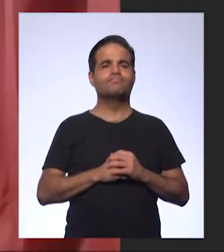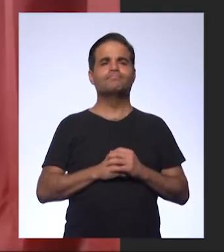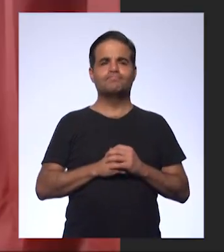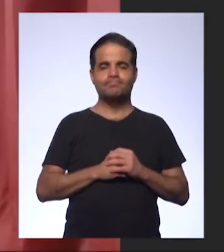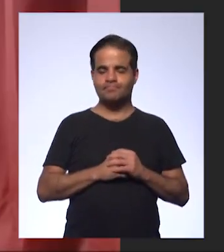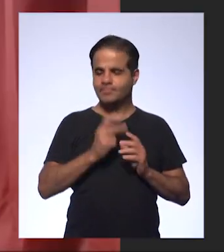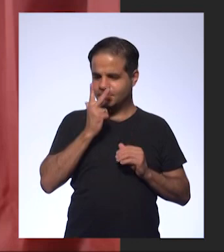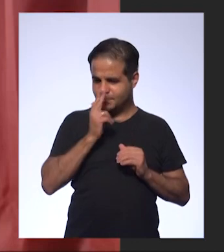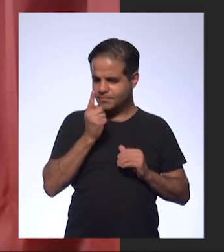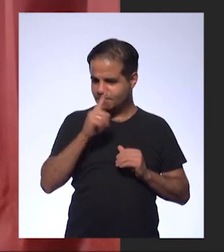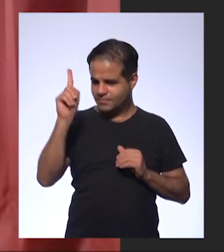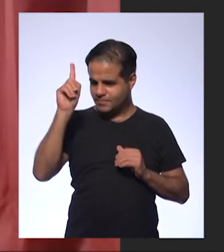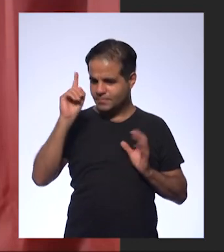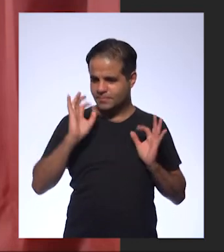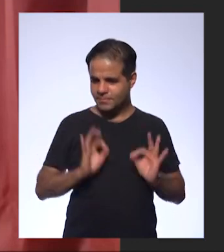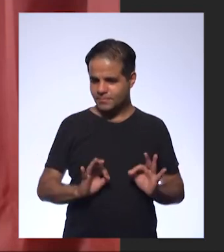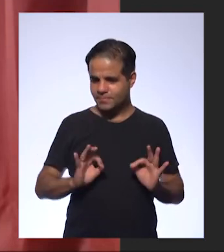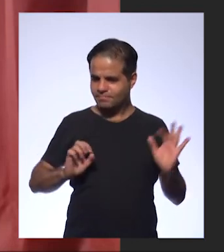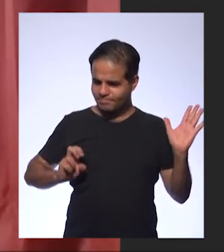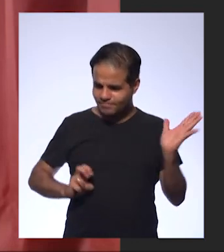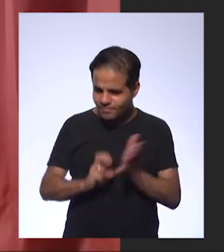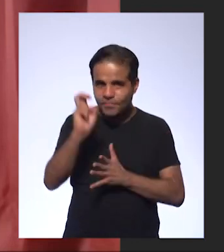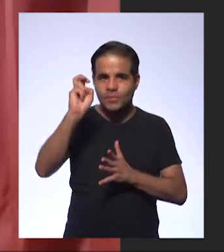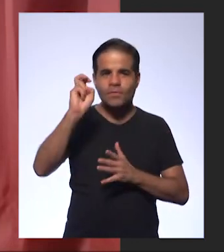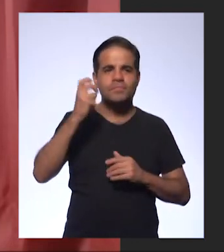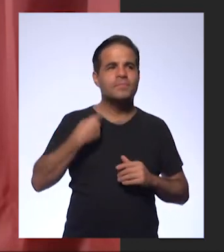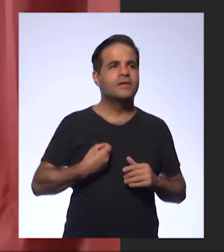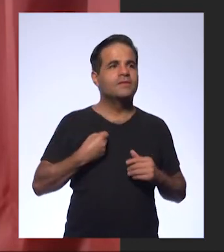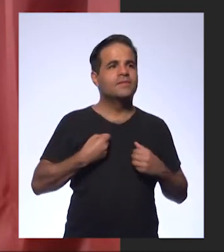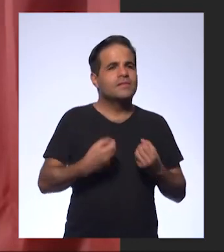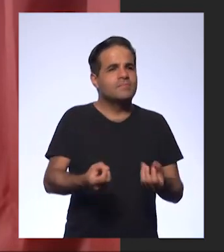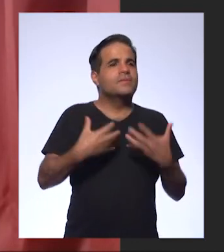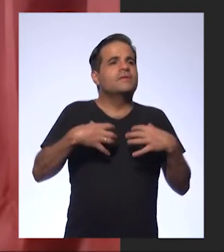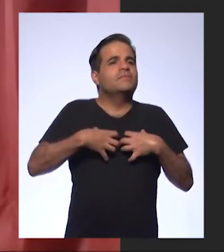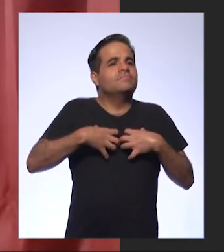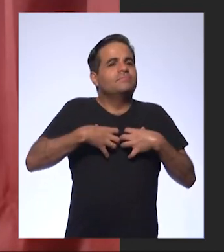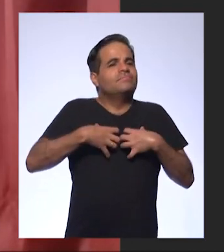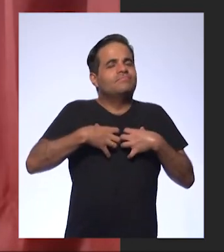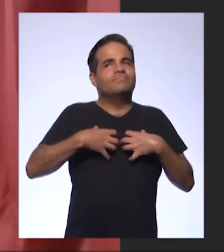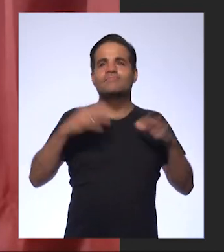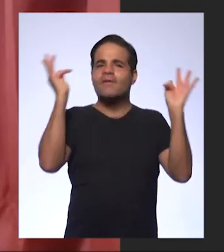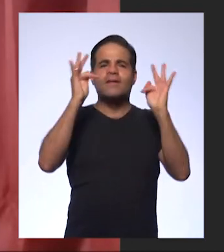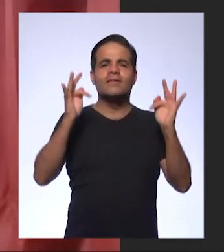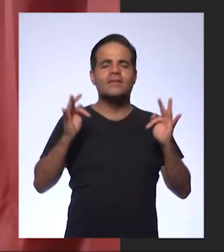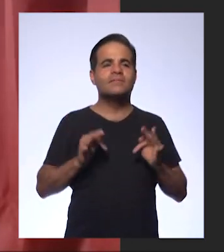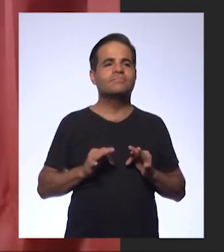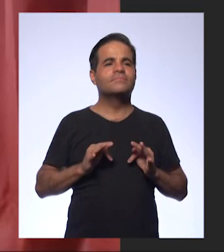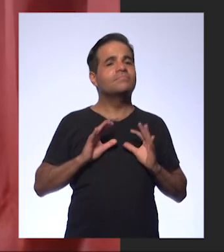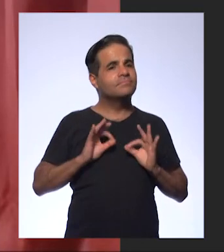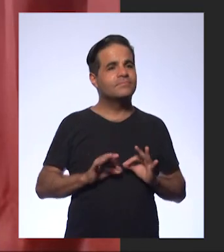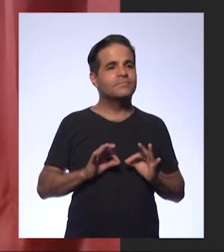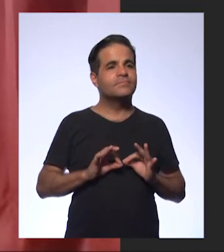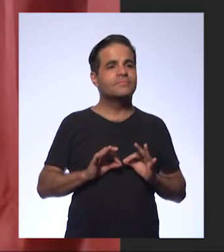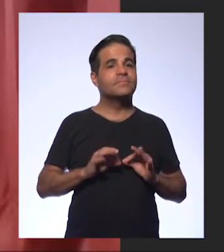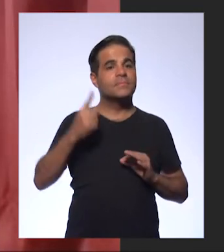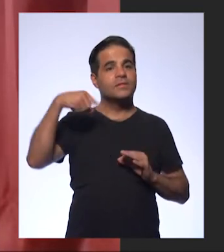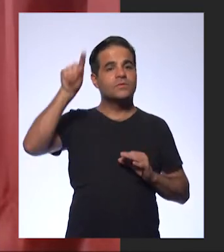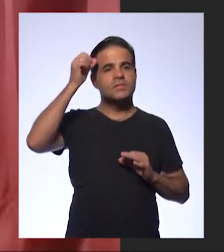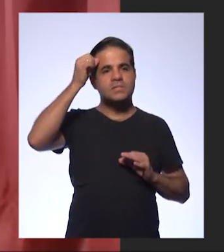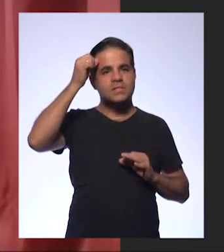Acho que o meu último grande golaço, né, que me deixou extremamente feliz, foi nessa